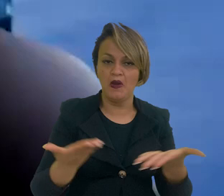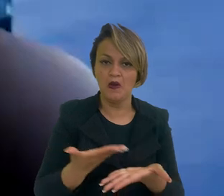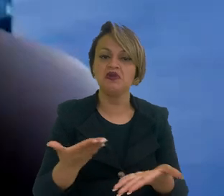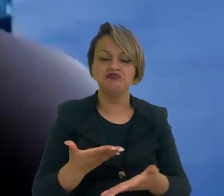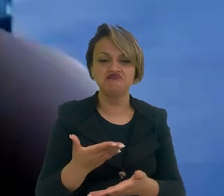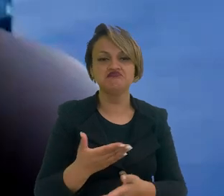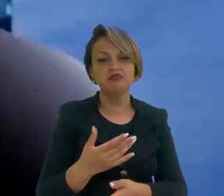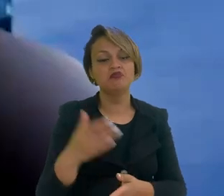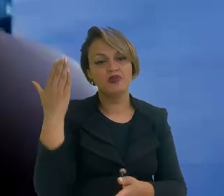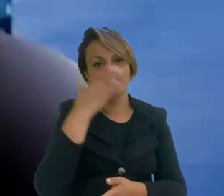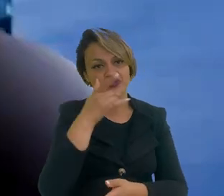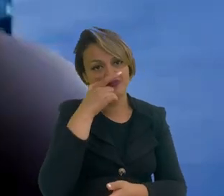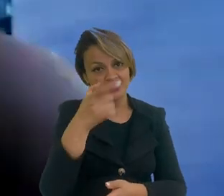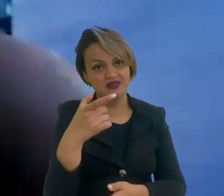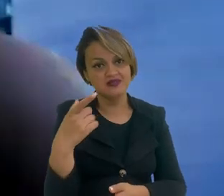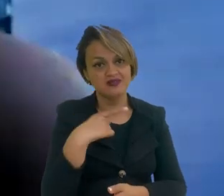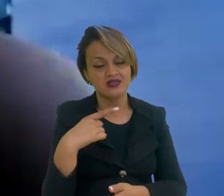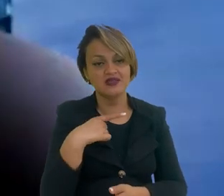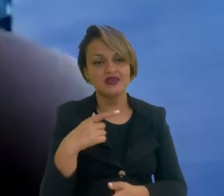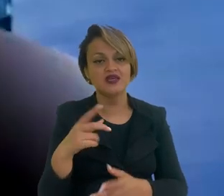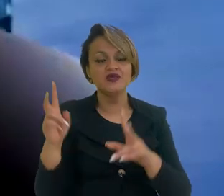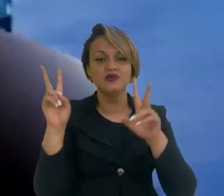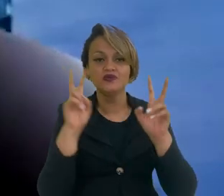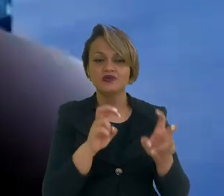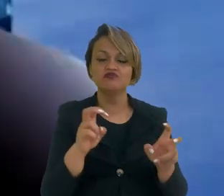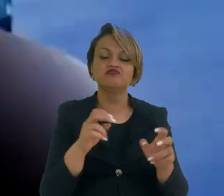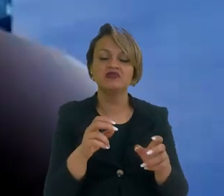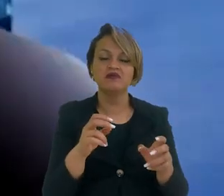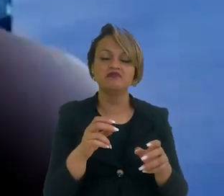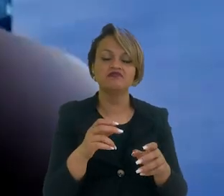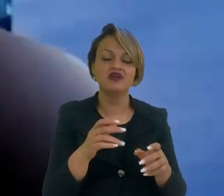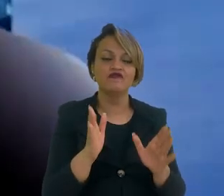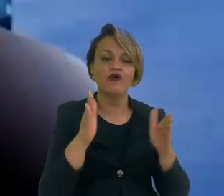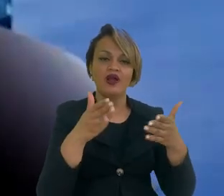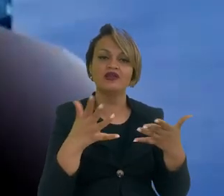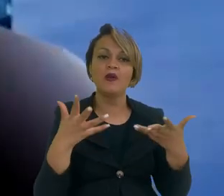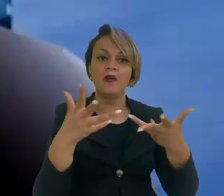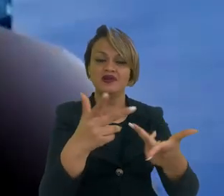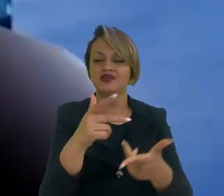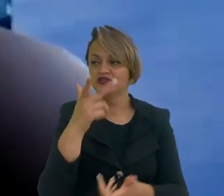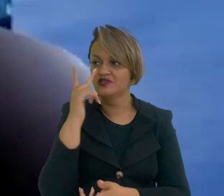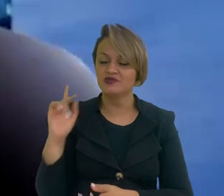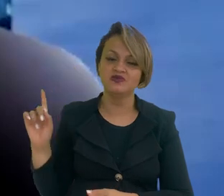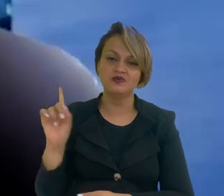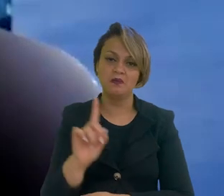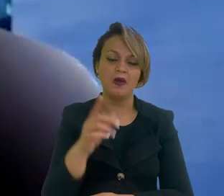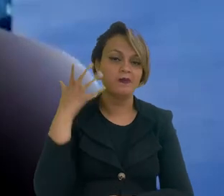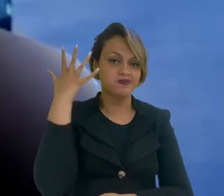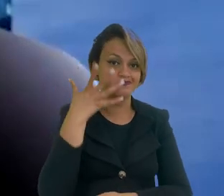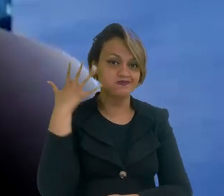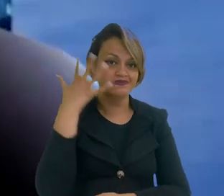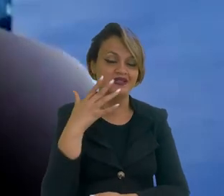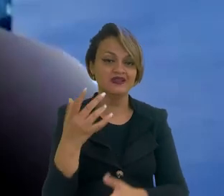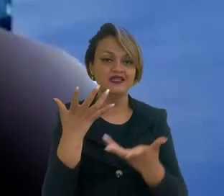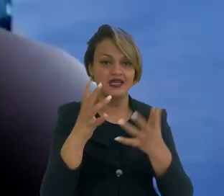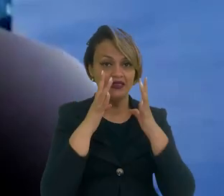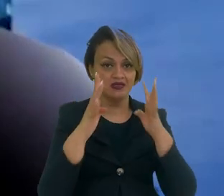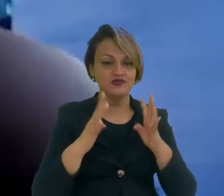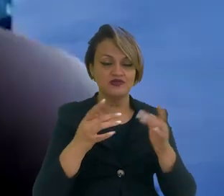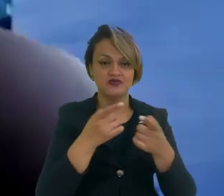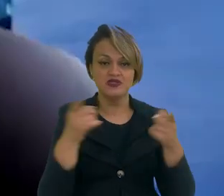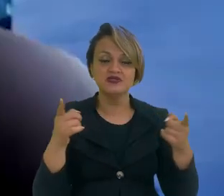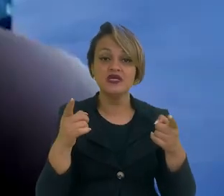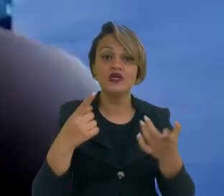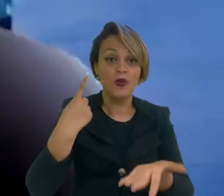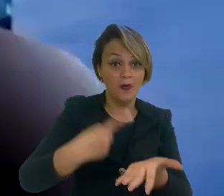participantes tiveram online quase até agora o que mostra o interesse e no tema e a qualidade dos